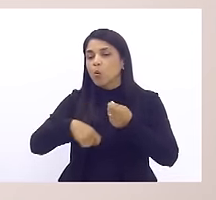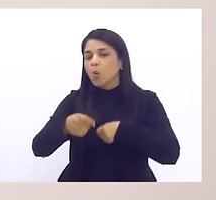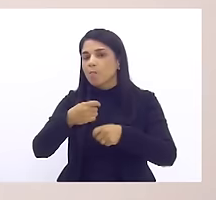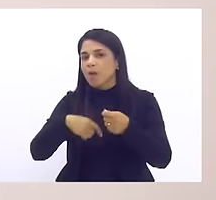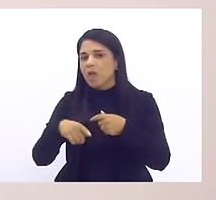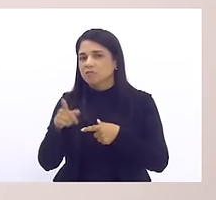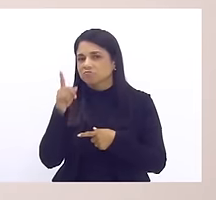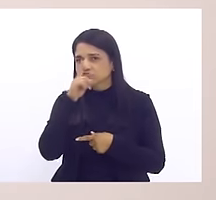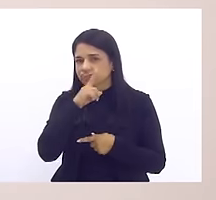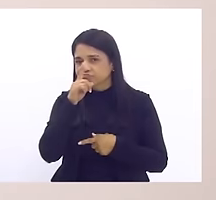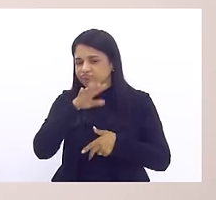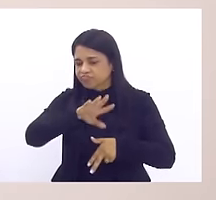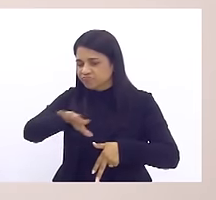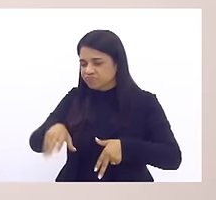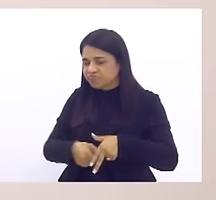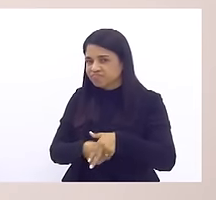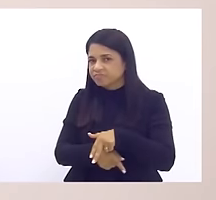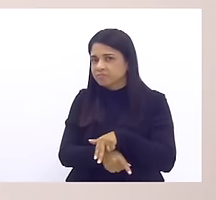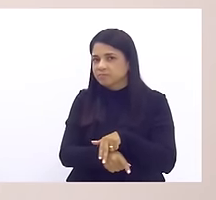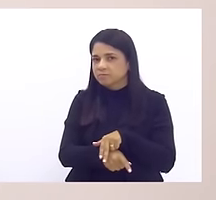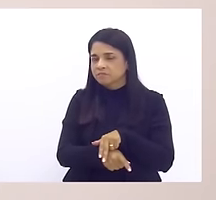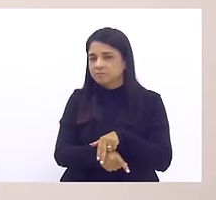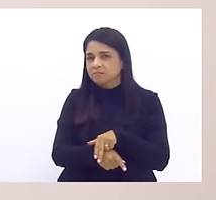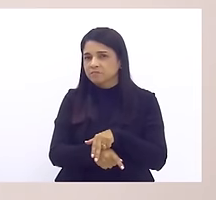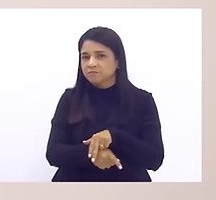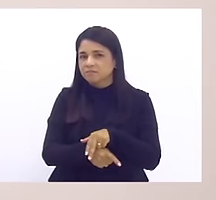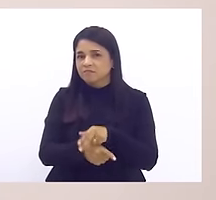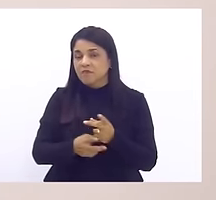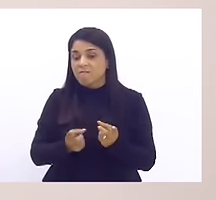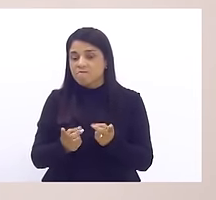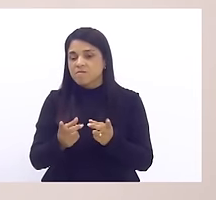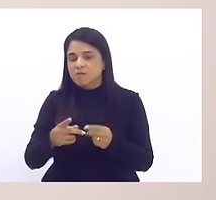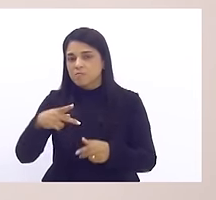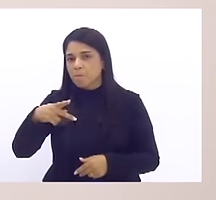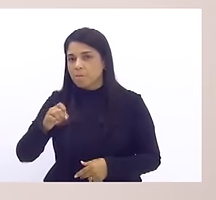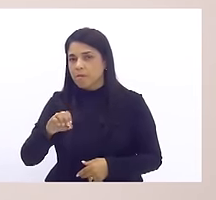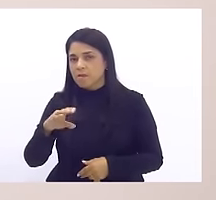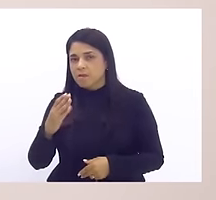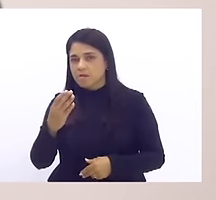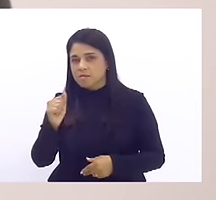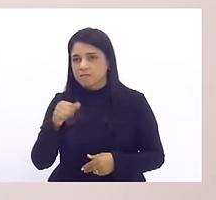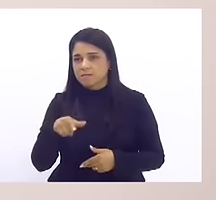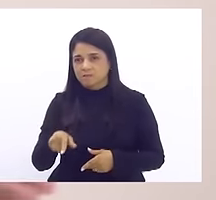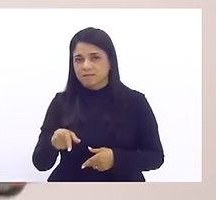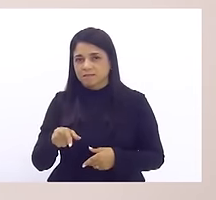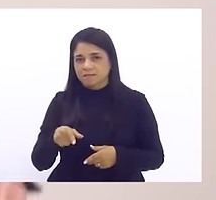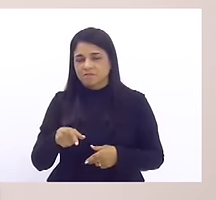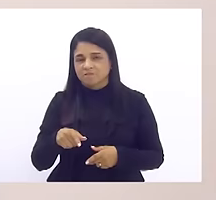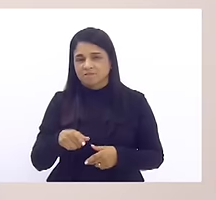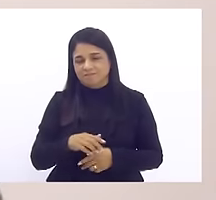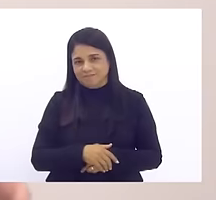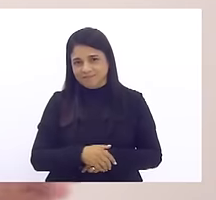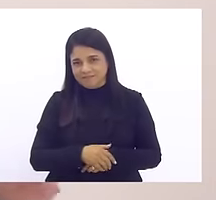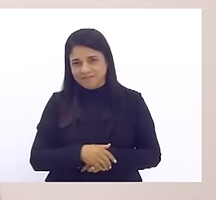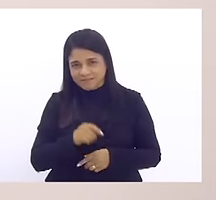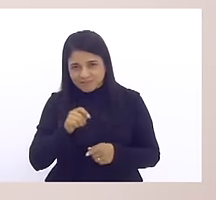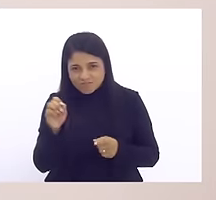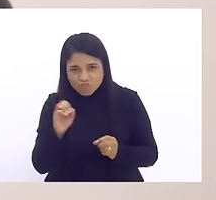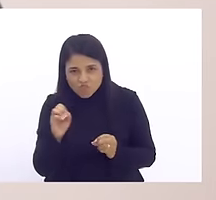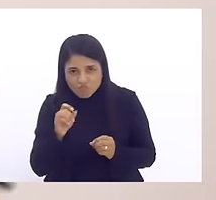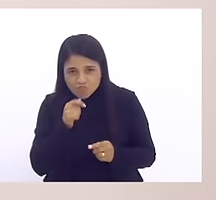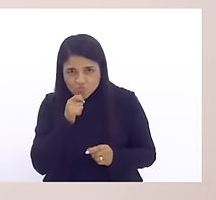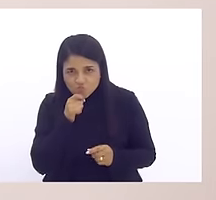lá dentro vocês estão alimentando começa de carro pô porque um carro não chega sem bateria o carro não chega lá sem não chega não chega